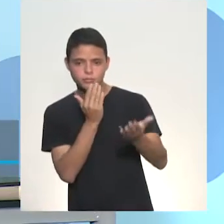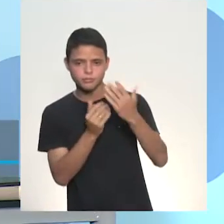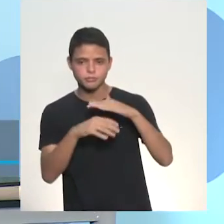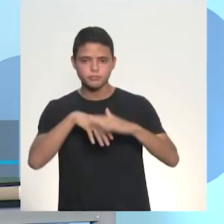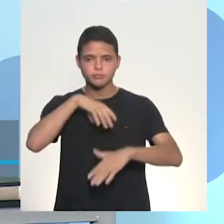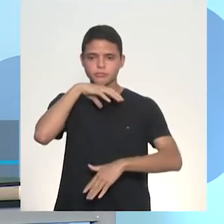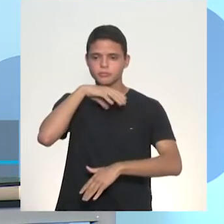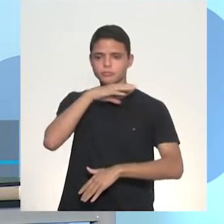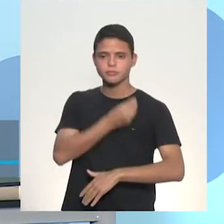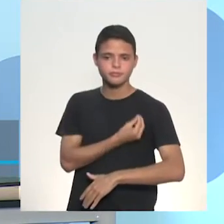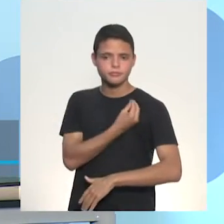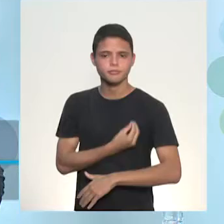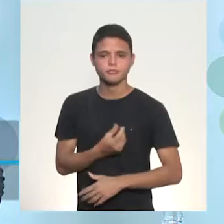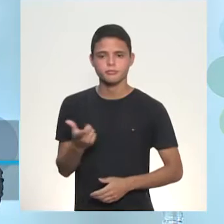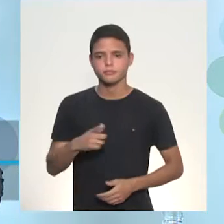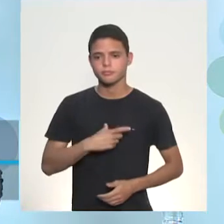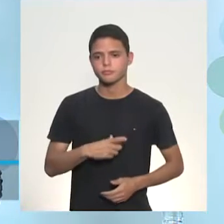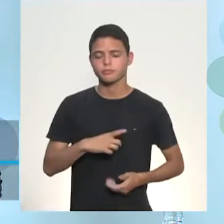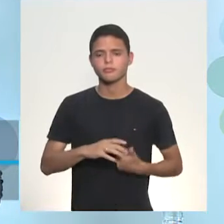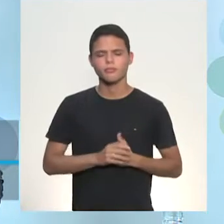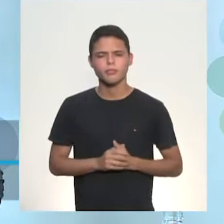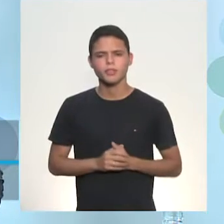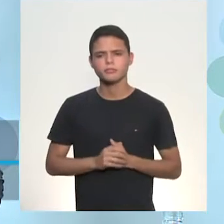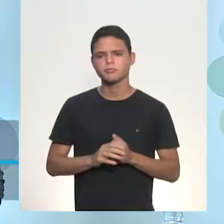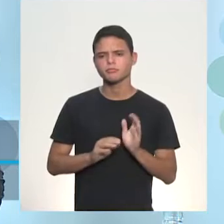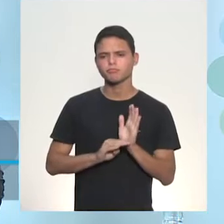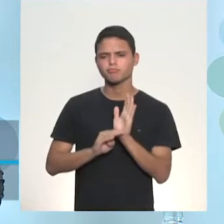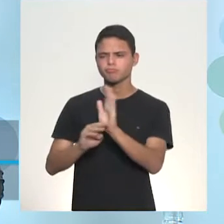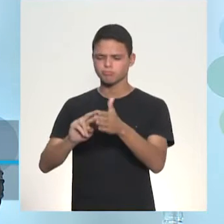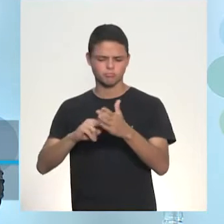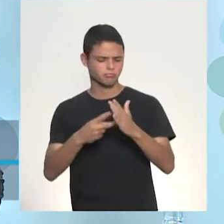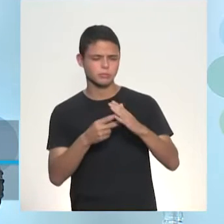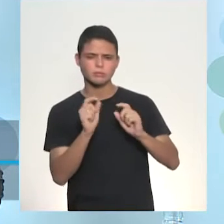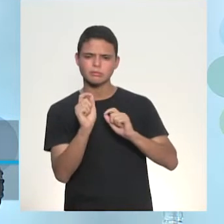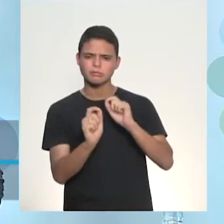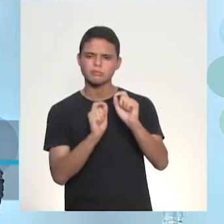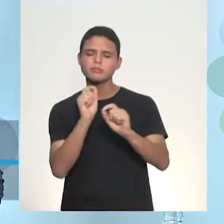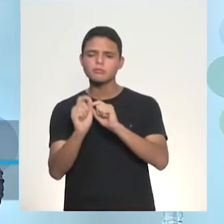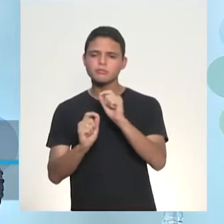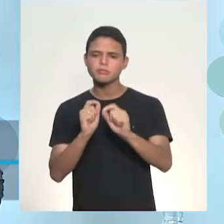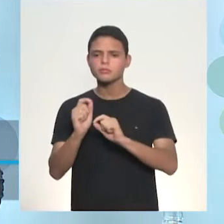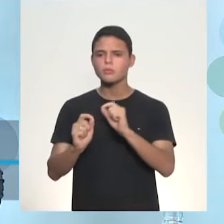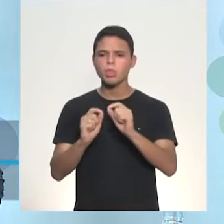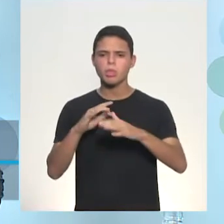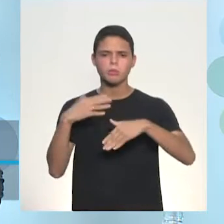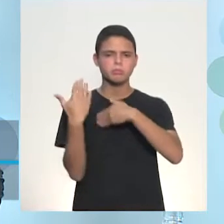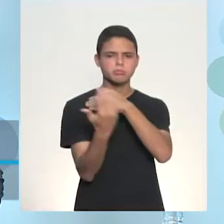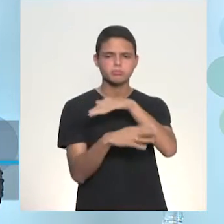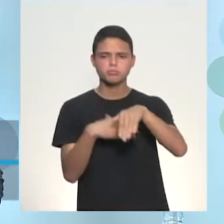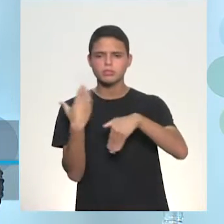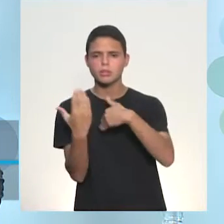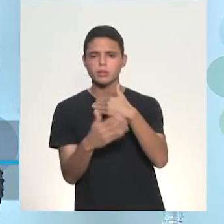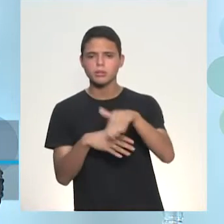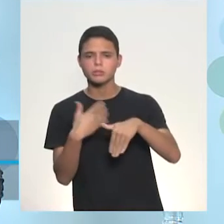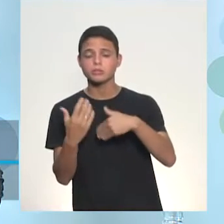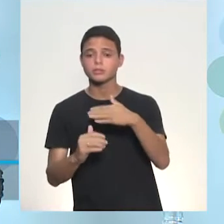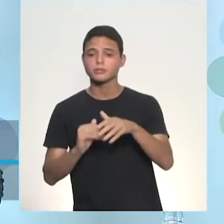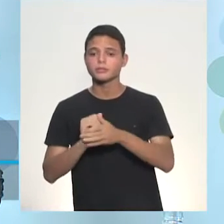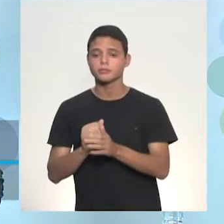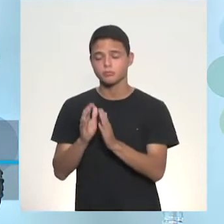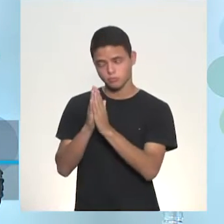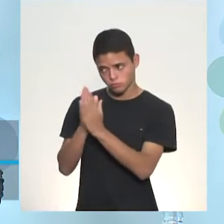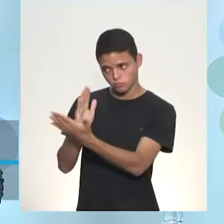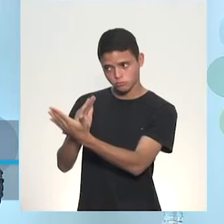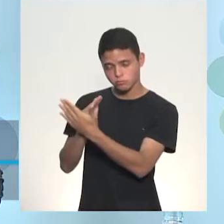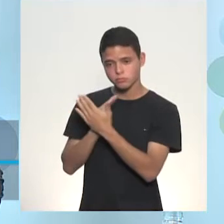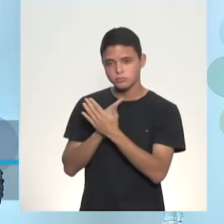da Pro Jaqueline. E o que ele quer dizer com isso, hein, Natan? Por que ia bagunçar a cadeia alimentar? Será que você consegue mandar pra gente? O